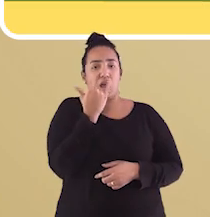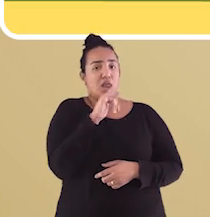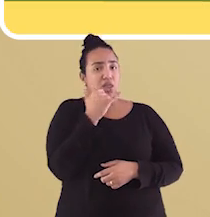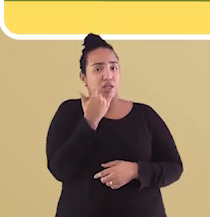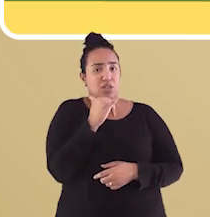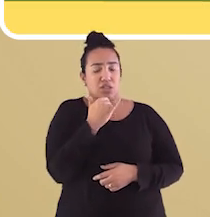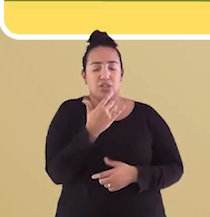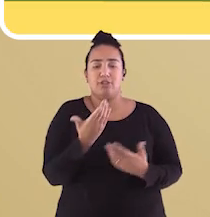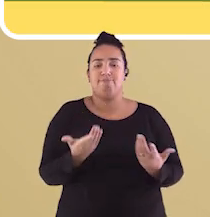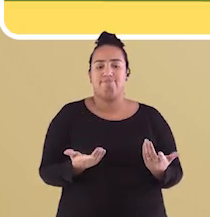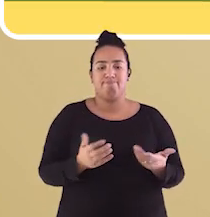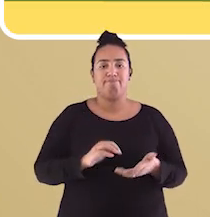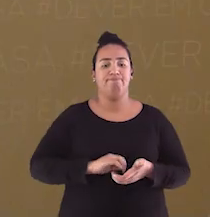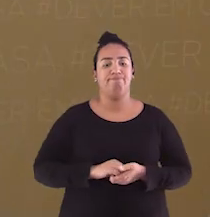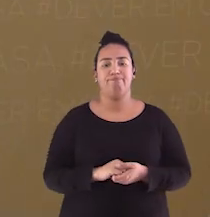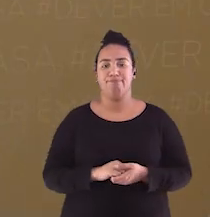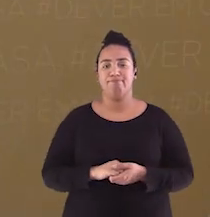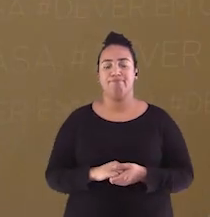e saneamento básico.